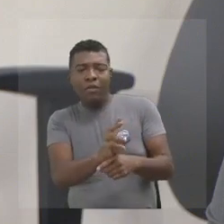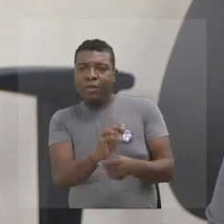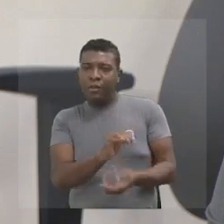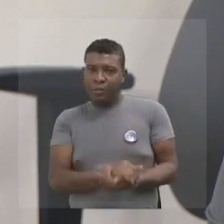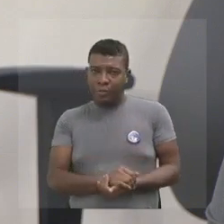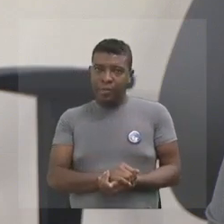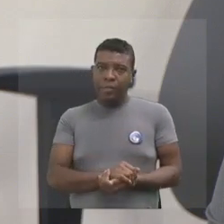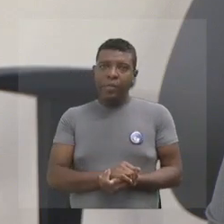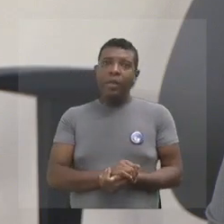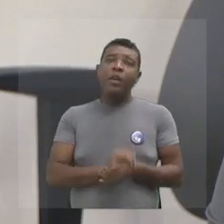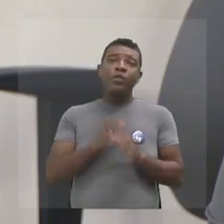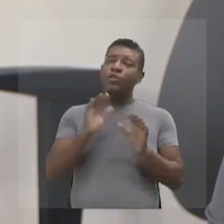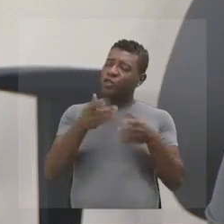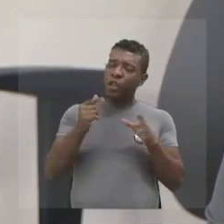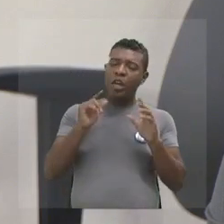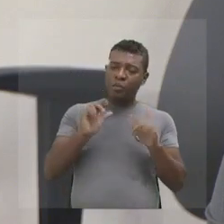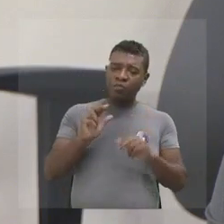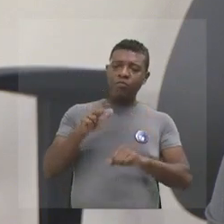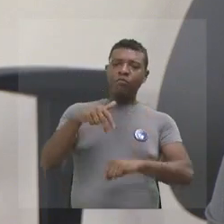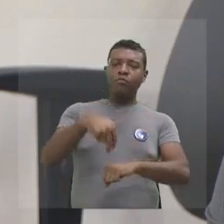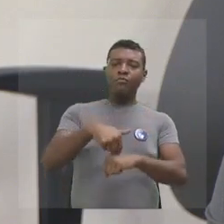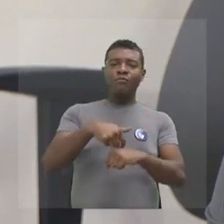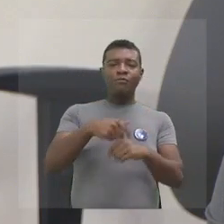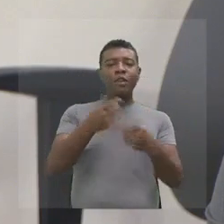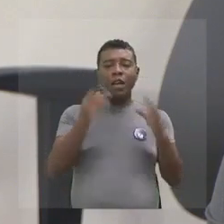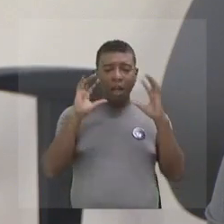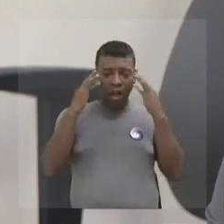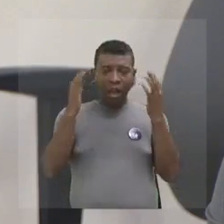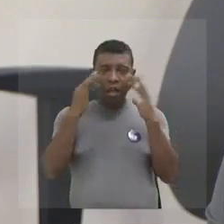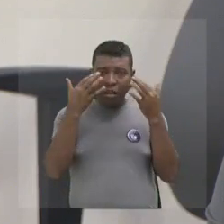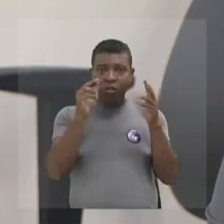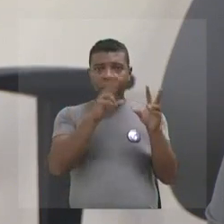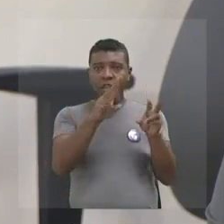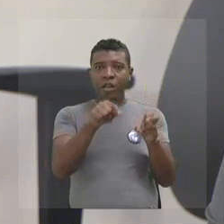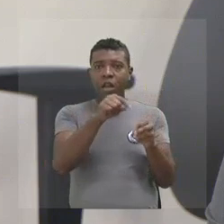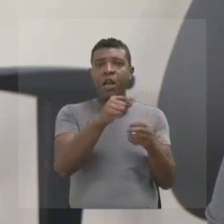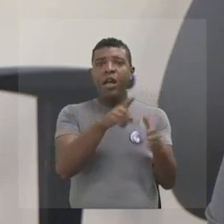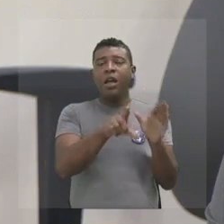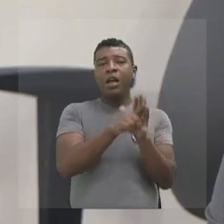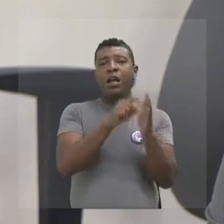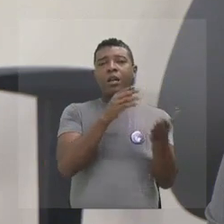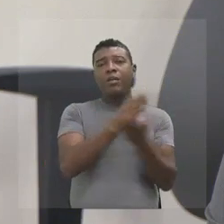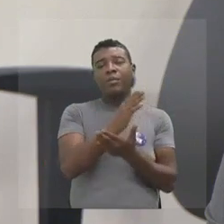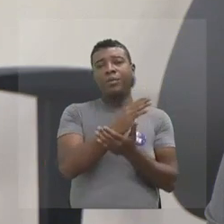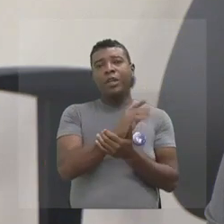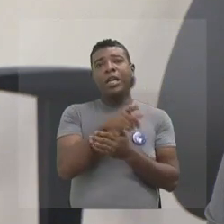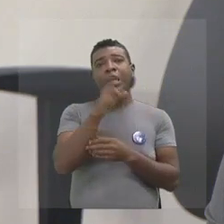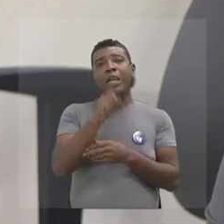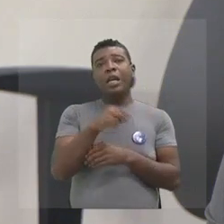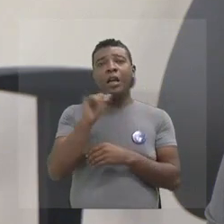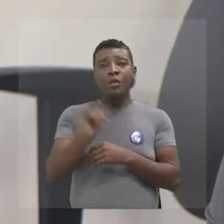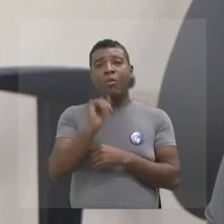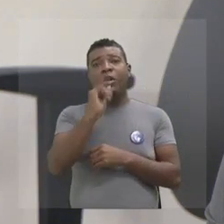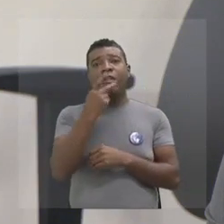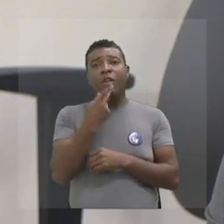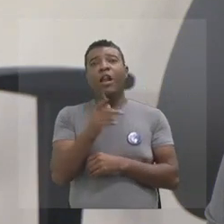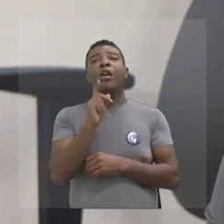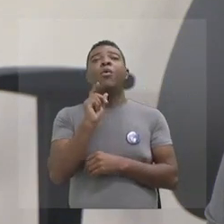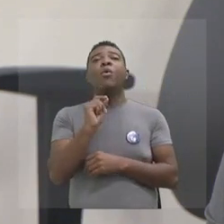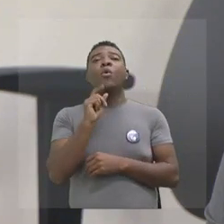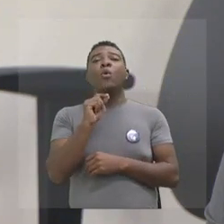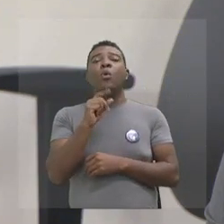foi determinado na lei aprovada e é interessante dizer né Deputado de fato